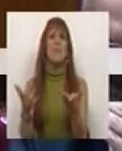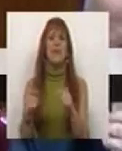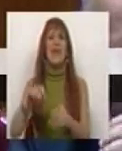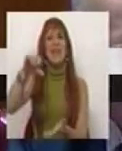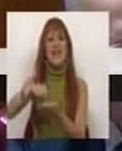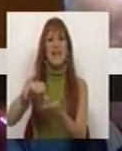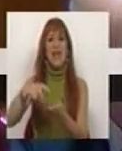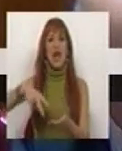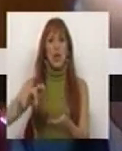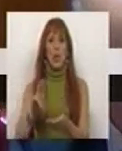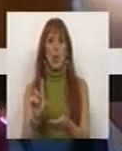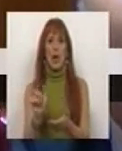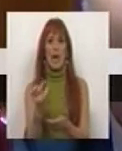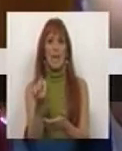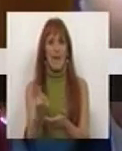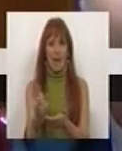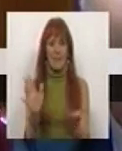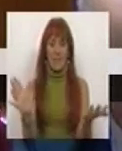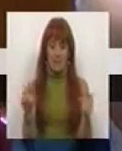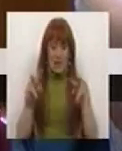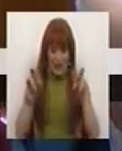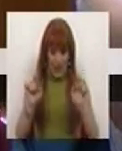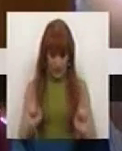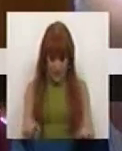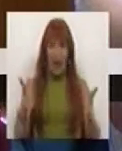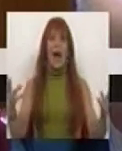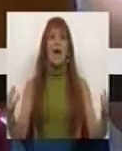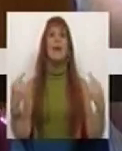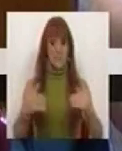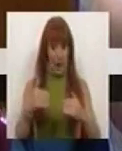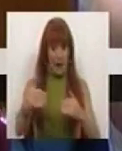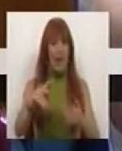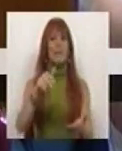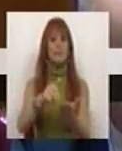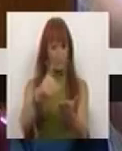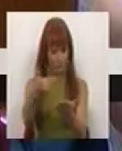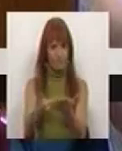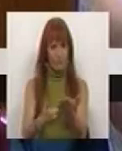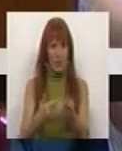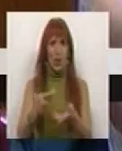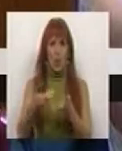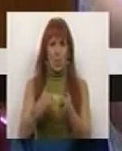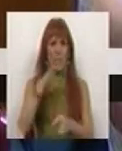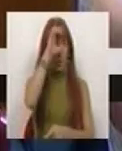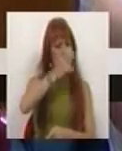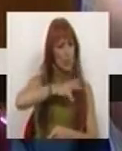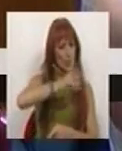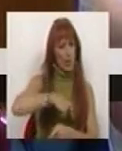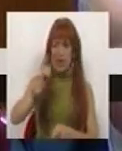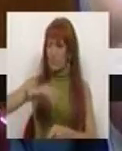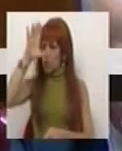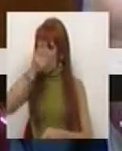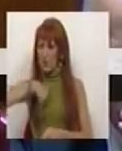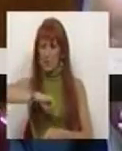da central nuclear. Portanto, esse é um tema que estará presente nas conversas entre o Governo português e